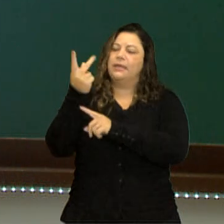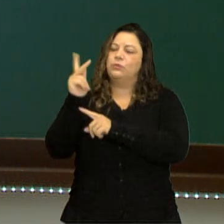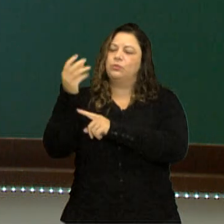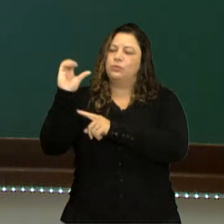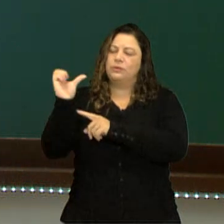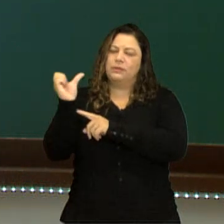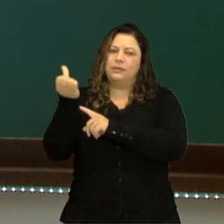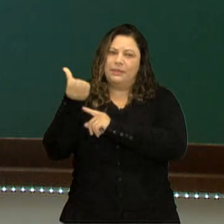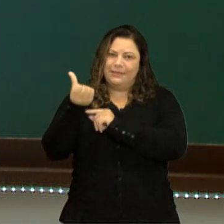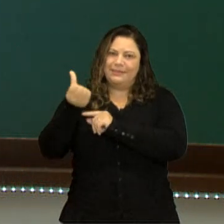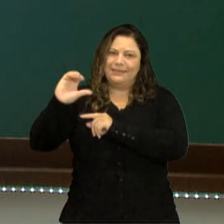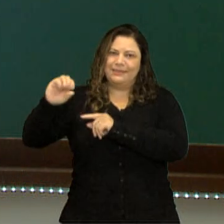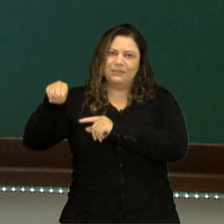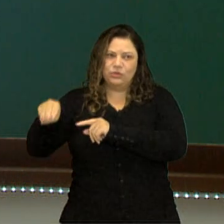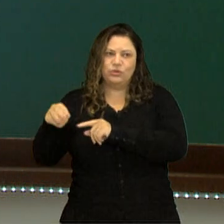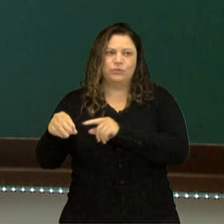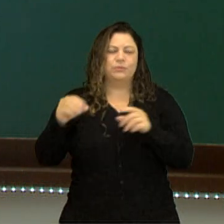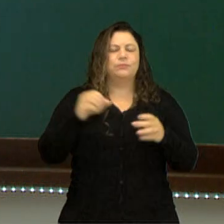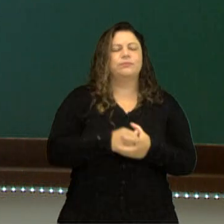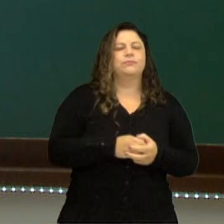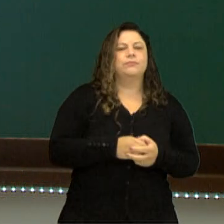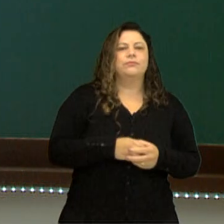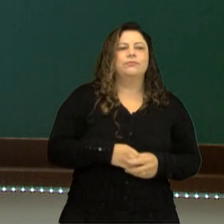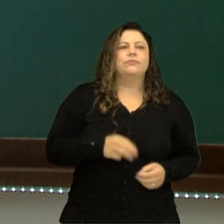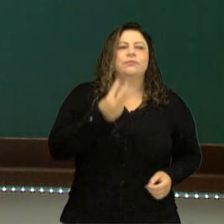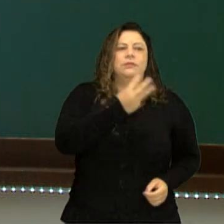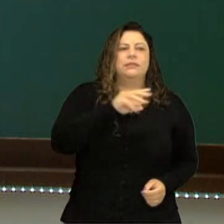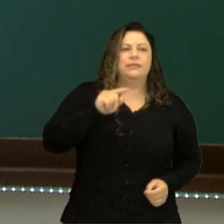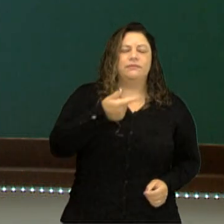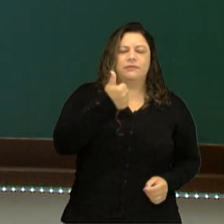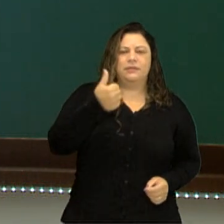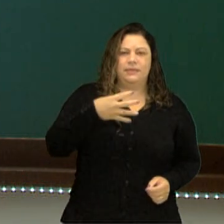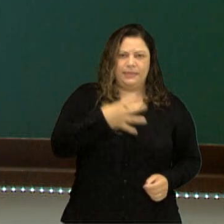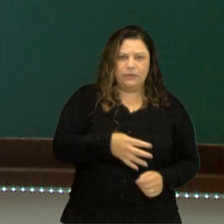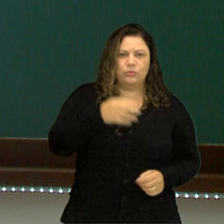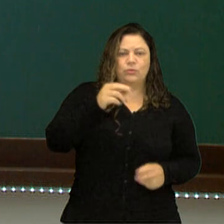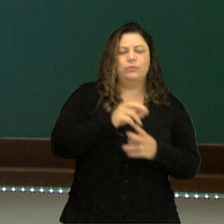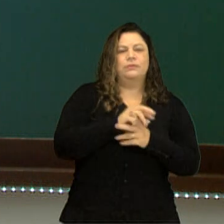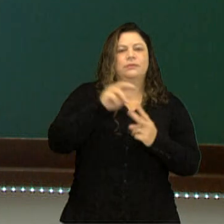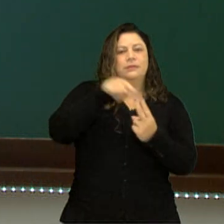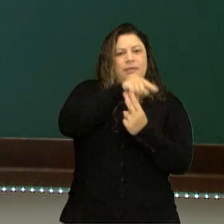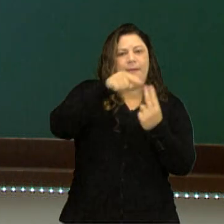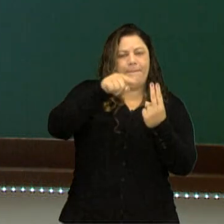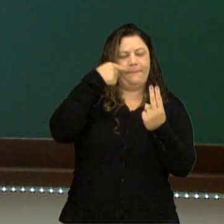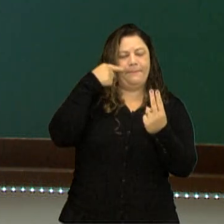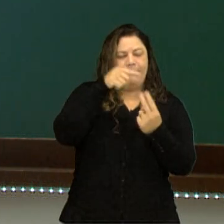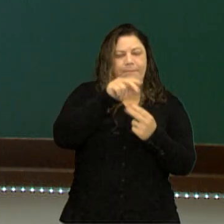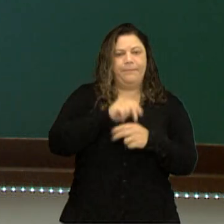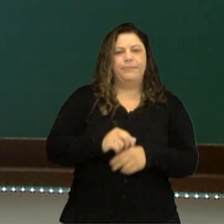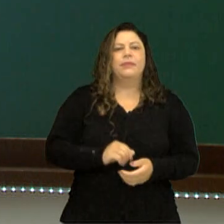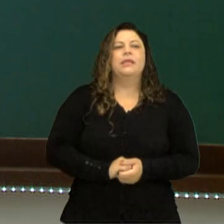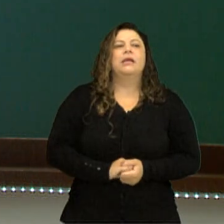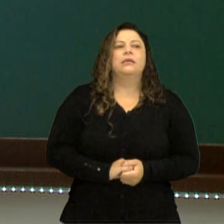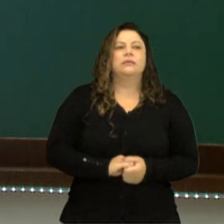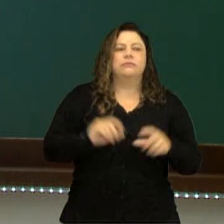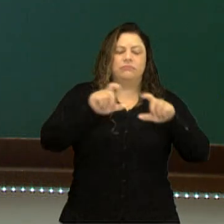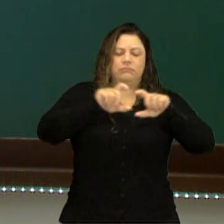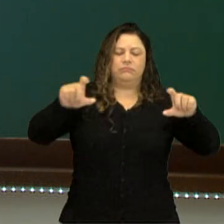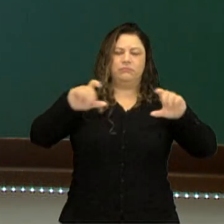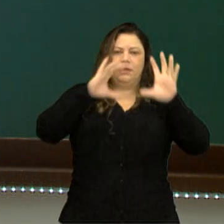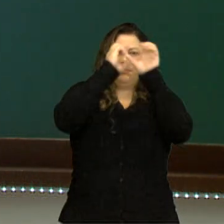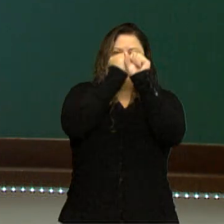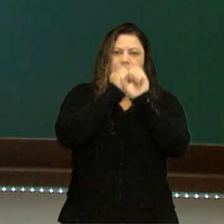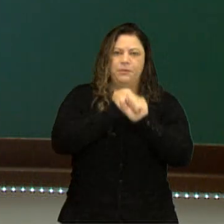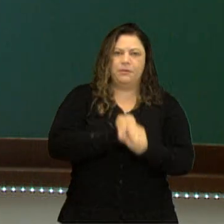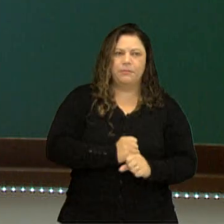calcular o volume do cilindro maior. O π 3,14, o raio 10 e a altura 6. Fazendo as